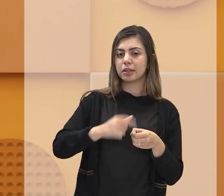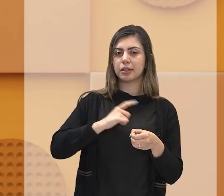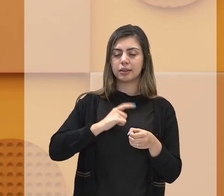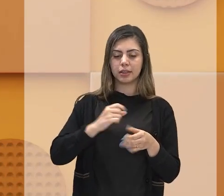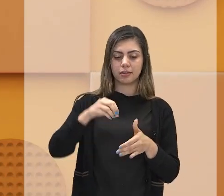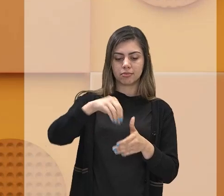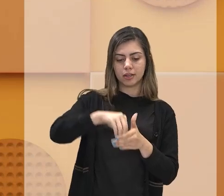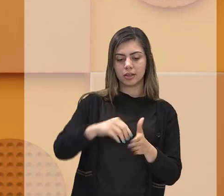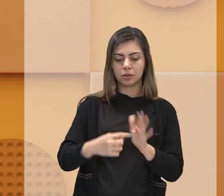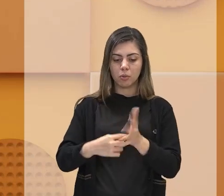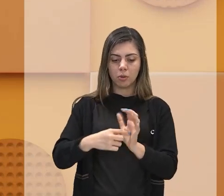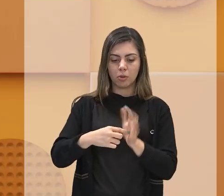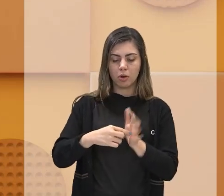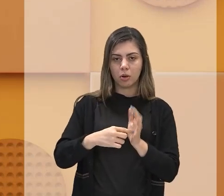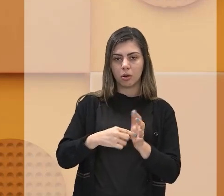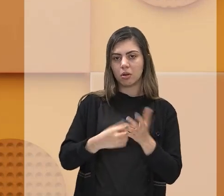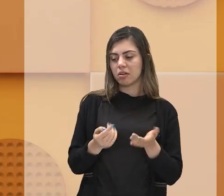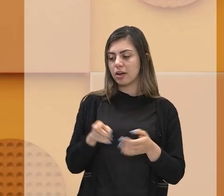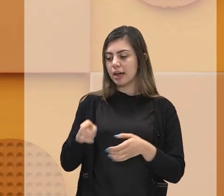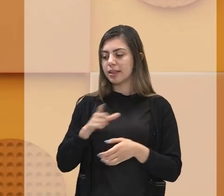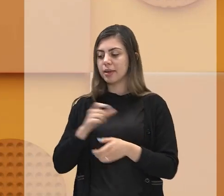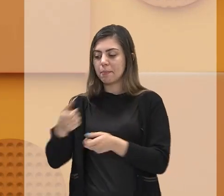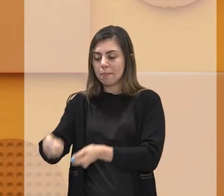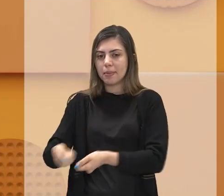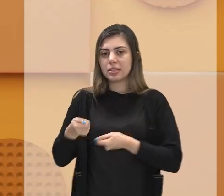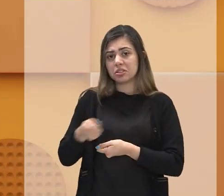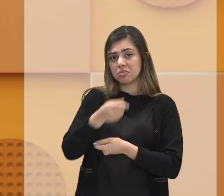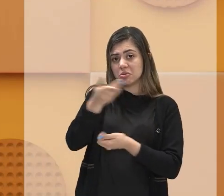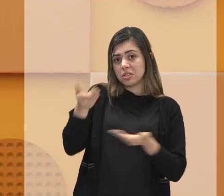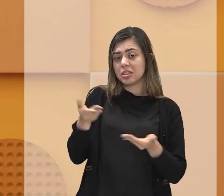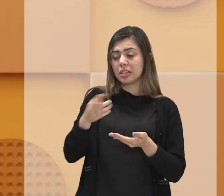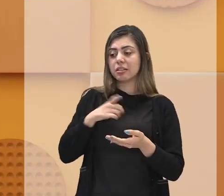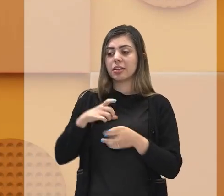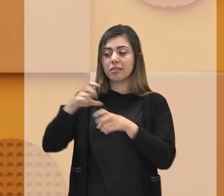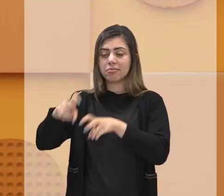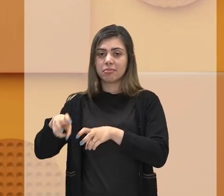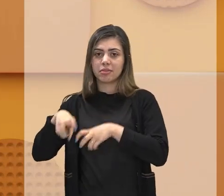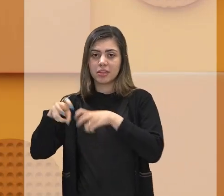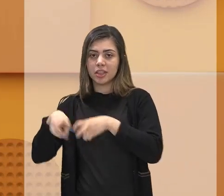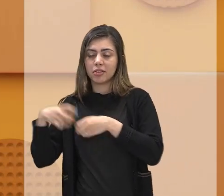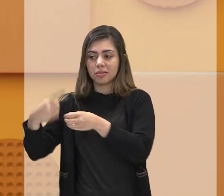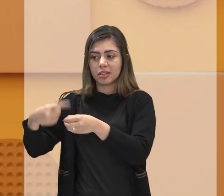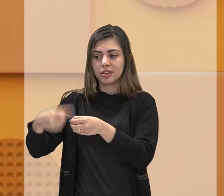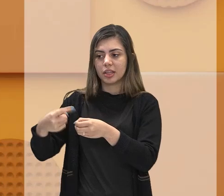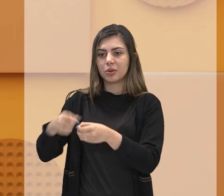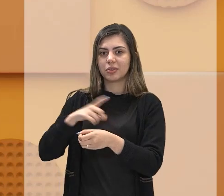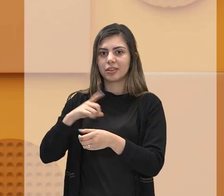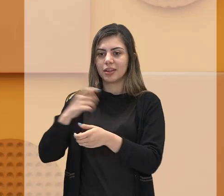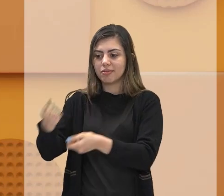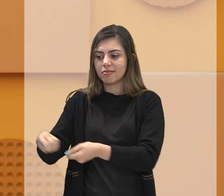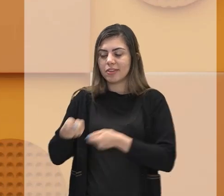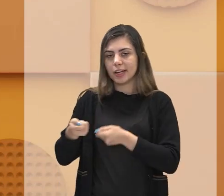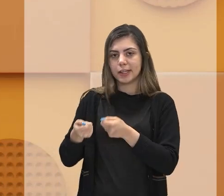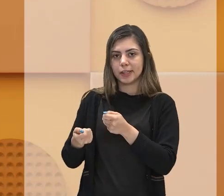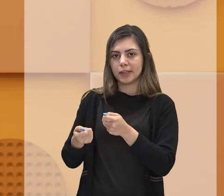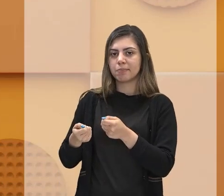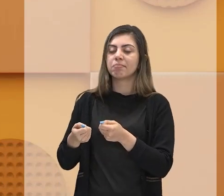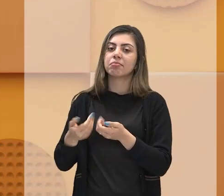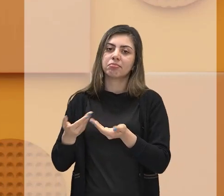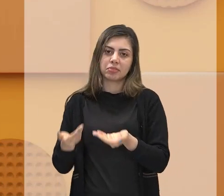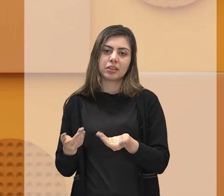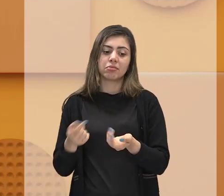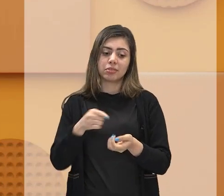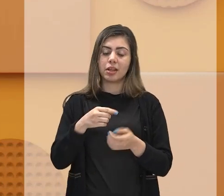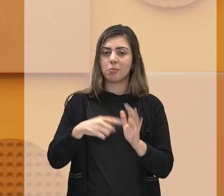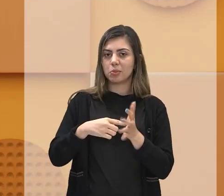você cevar uma mandioca, de repente o pessoal que mora no interior trabalha com produção de farinha. Então, aquilo está lhe ajudando. E é interessante a